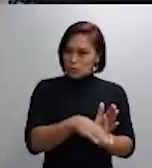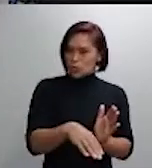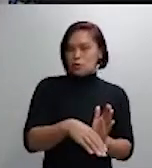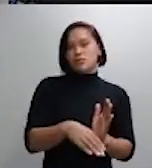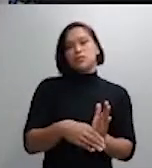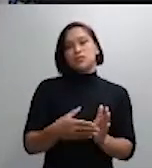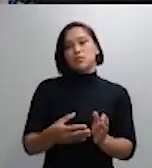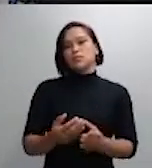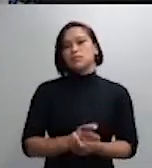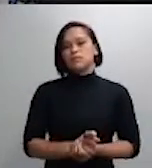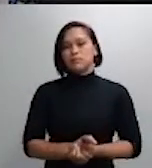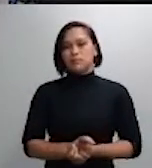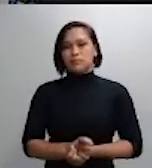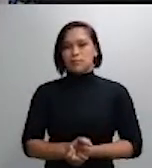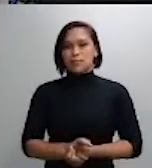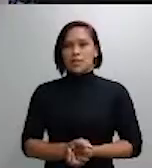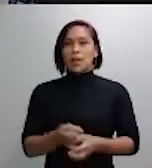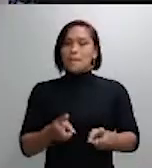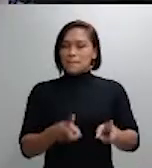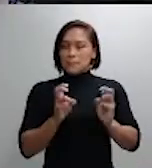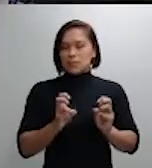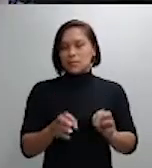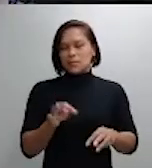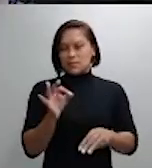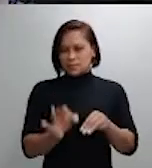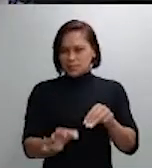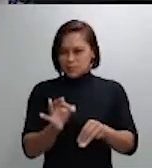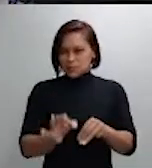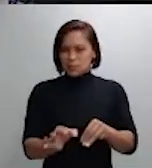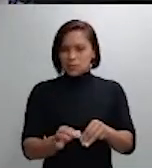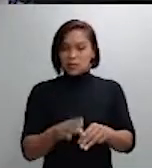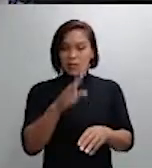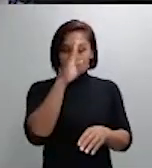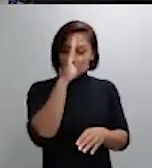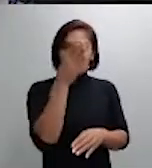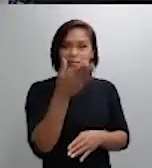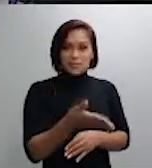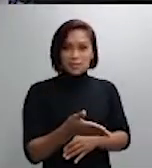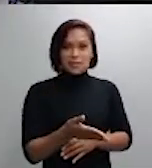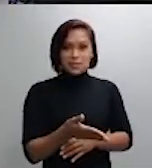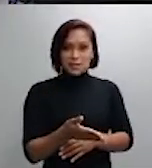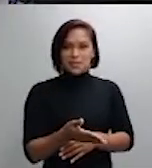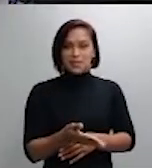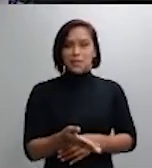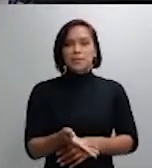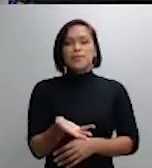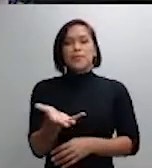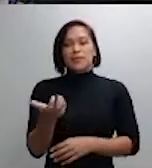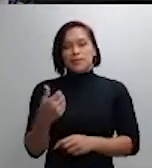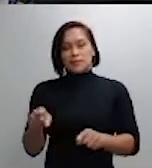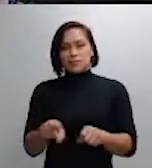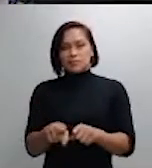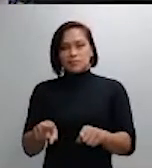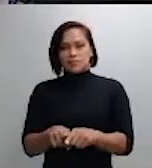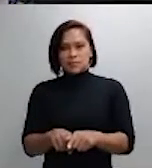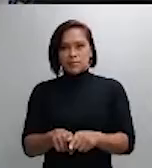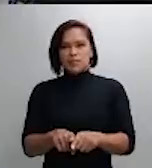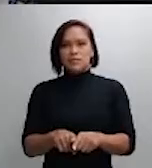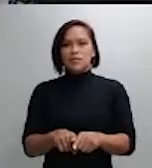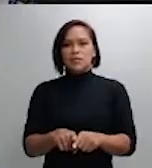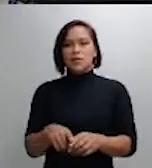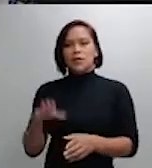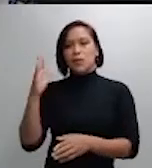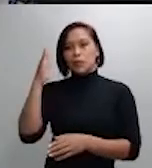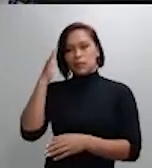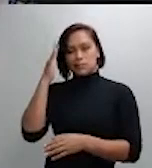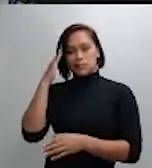Civil. Percebam, excelências, que neste caso requer-se também a aplicação do entendimento